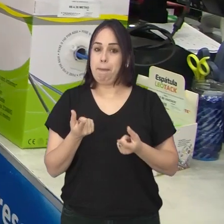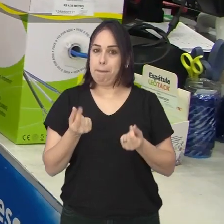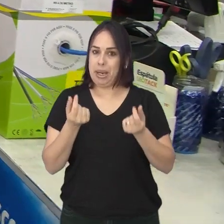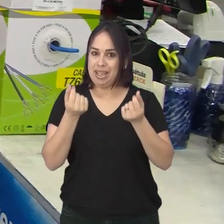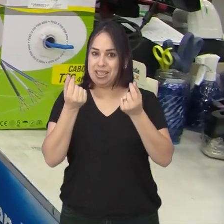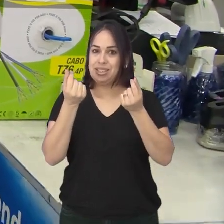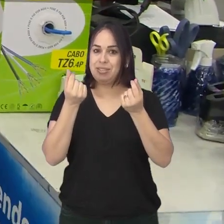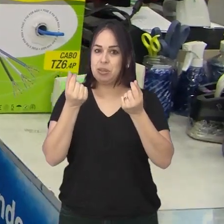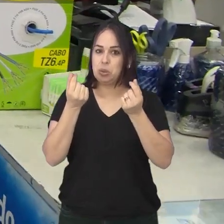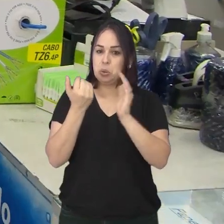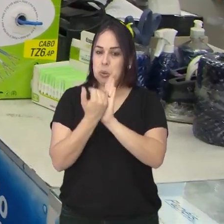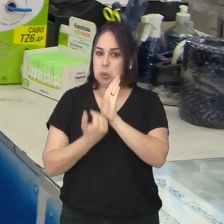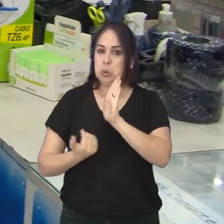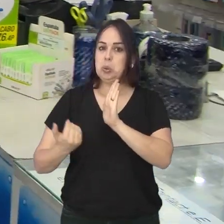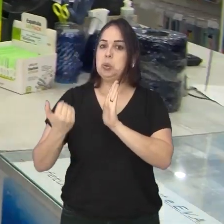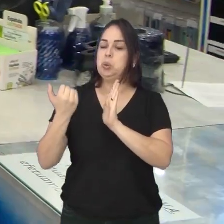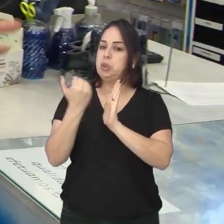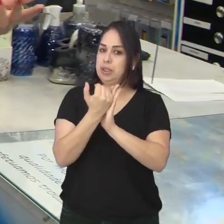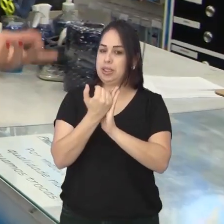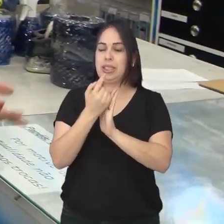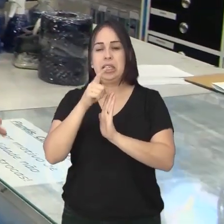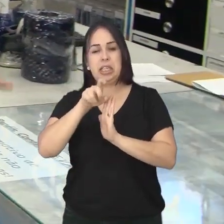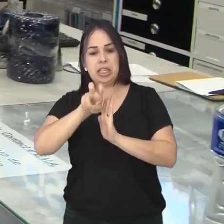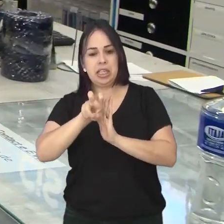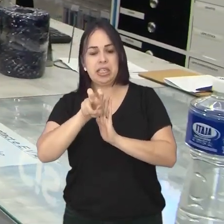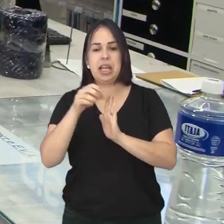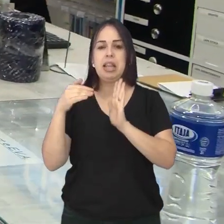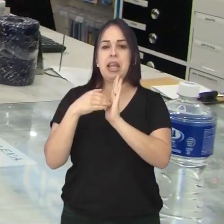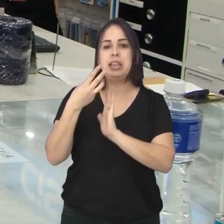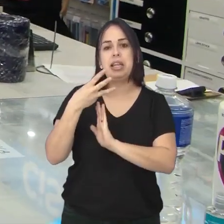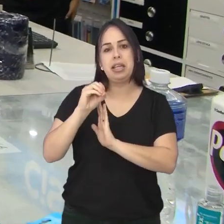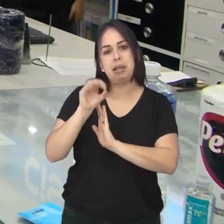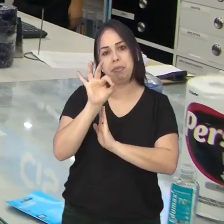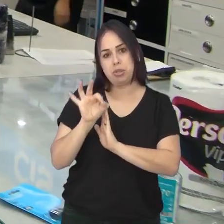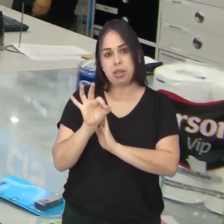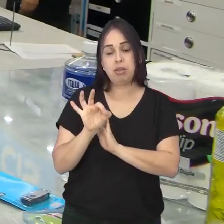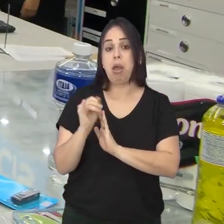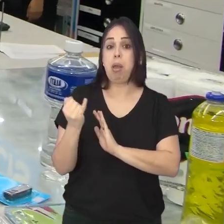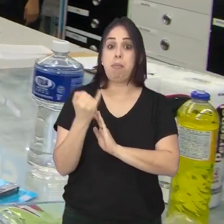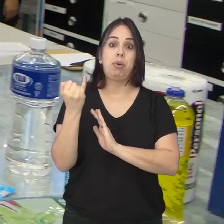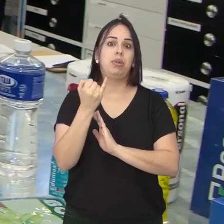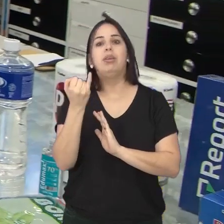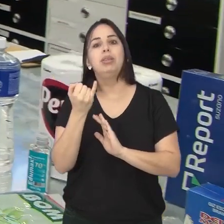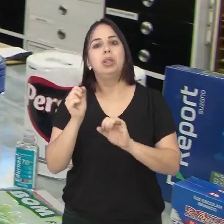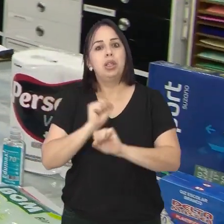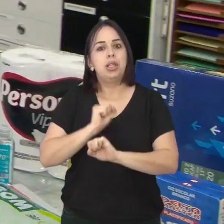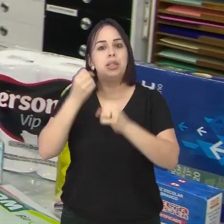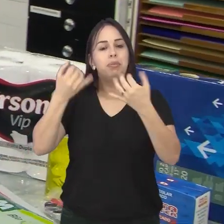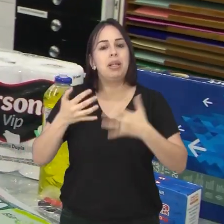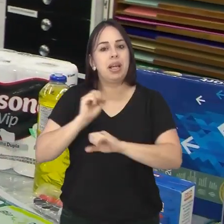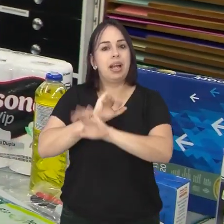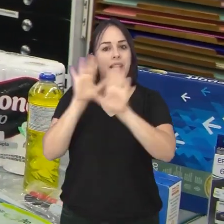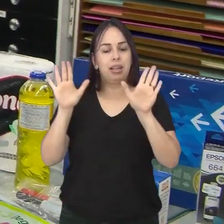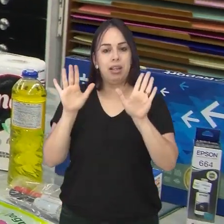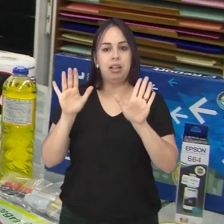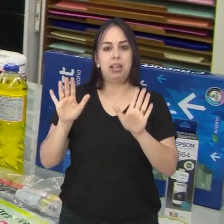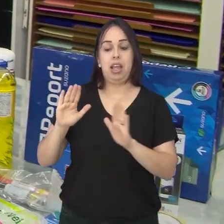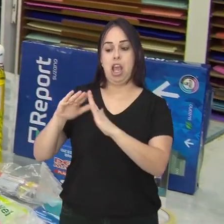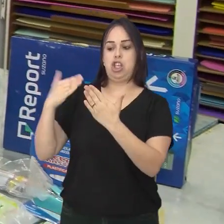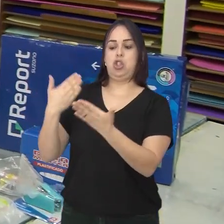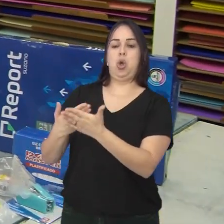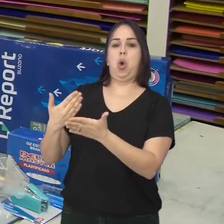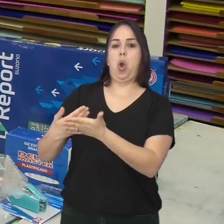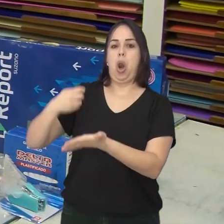dos materiais escolares sofra um aumento de 15% a 30%. E é importante deixar claro que as escolas não